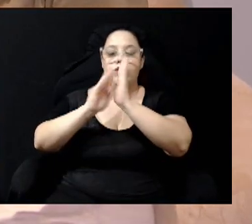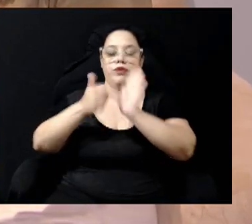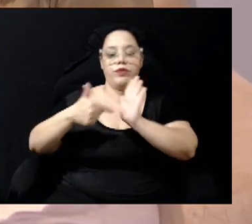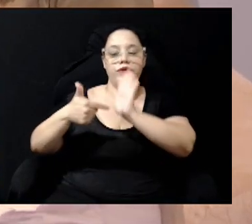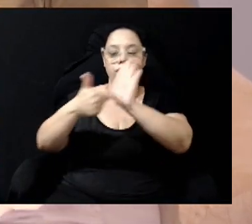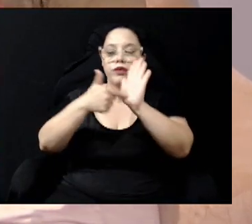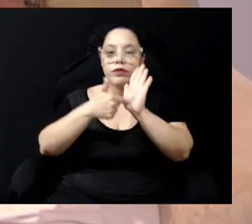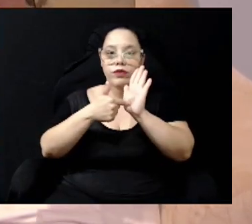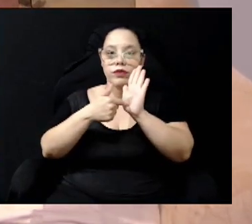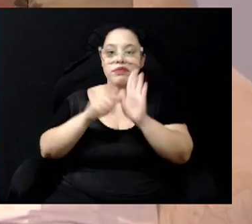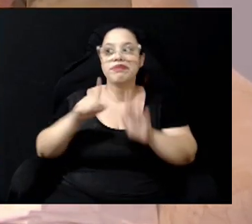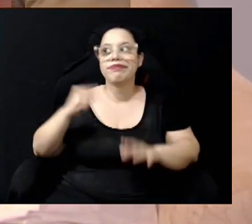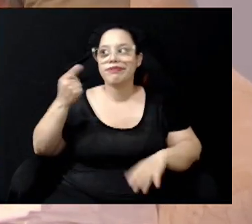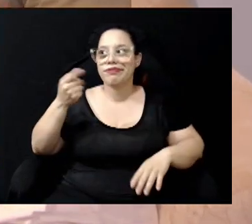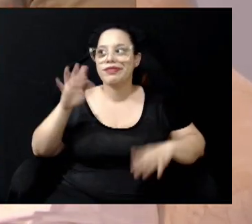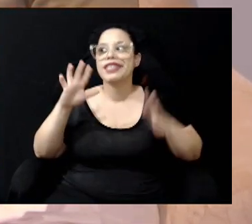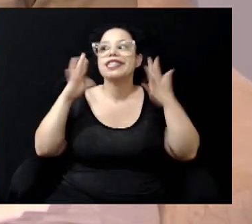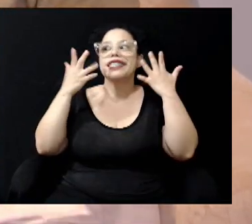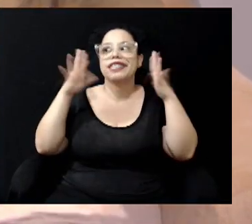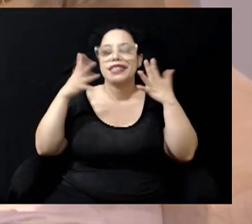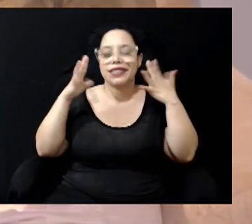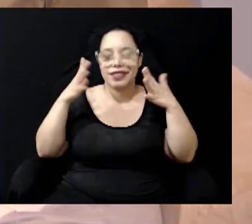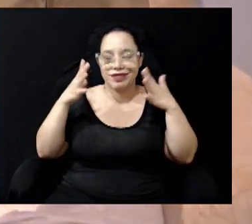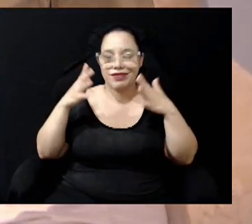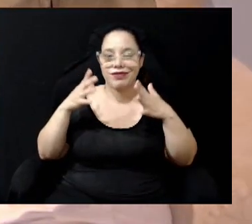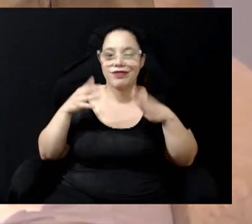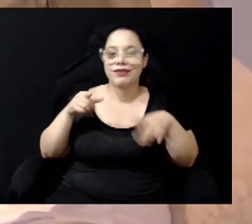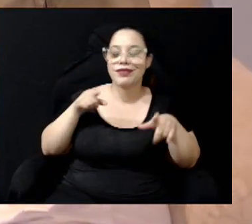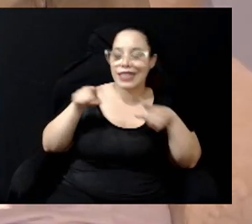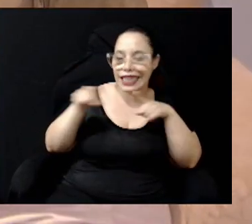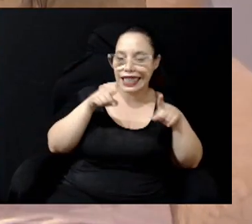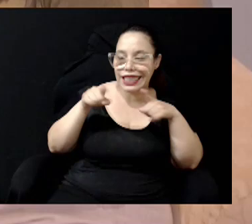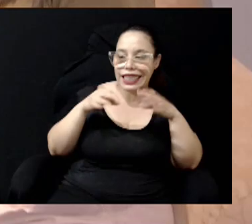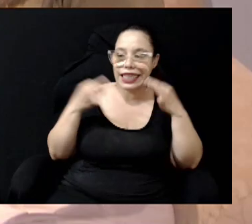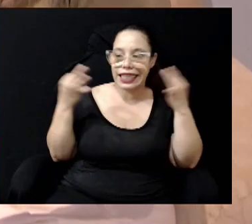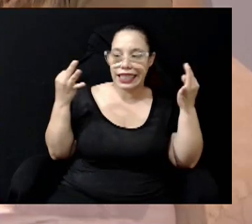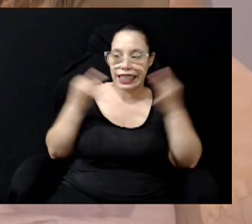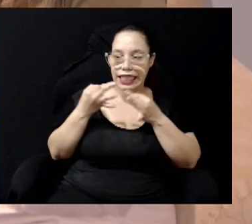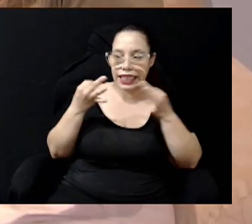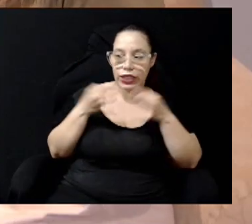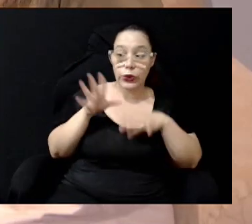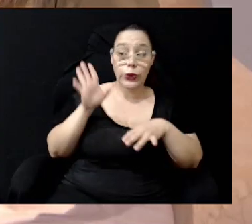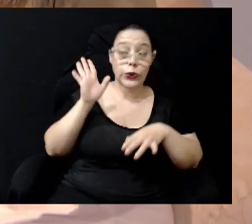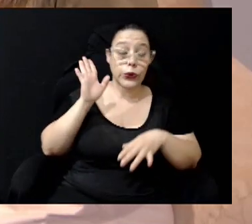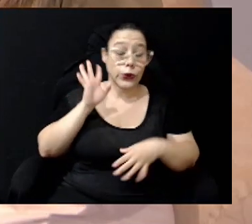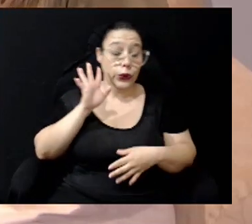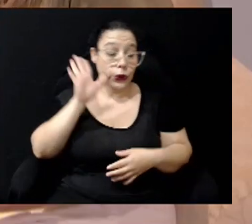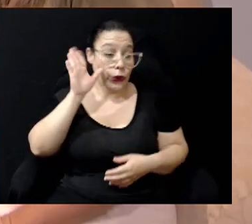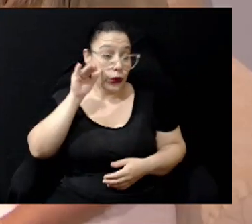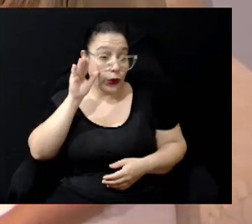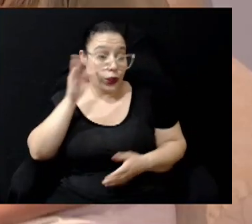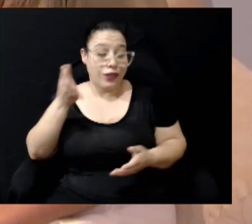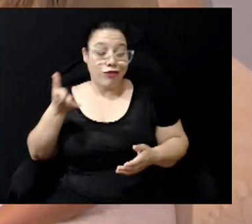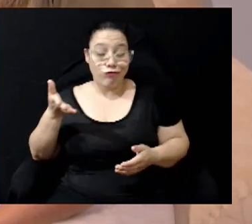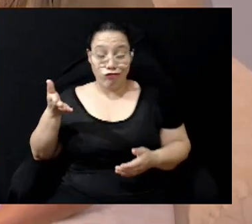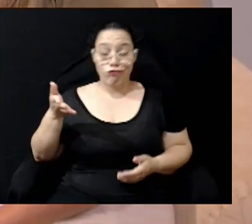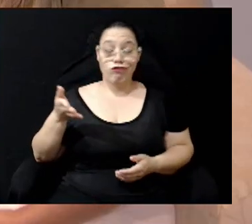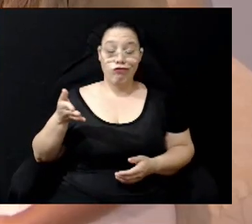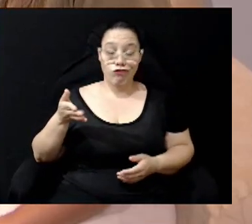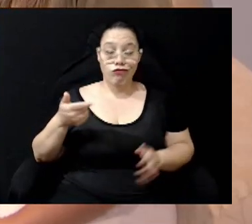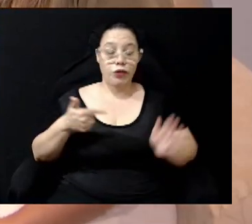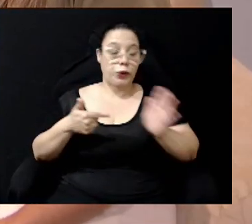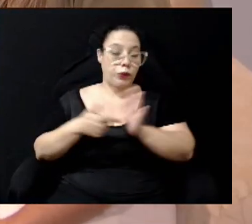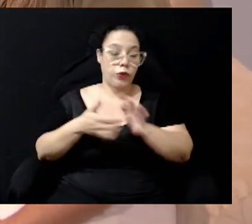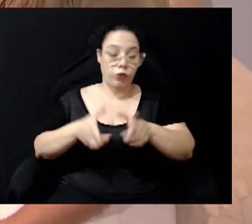aliás, parabéns, já vamos deixar o pessoal de casa interessado, né, porque é uma exposição grandiosa. Conta pra